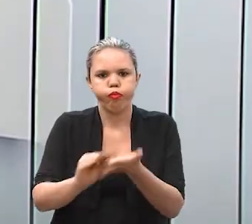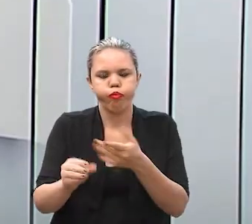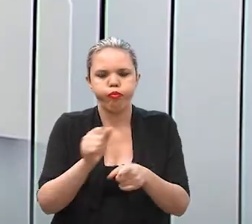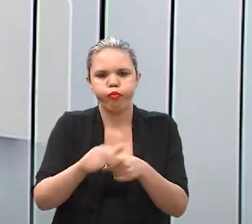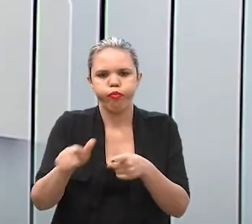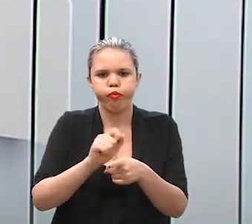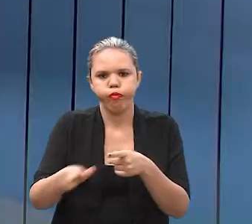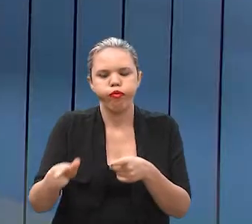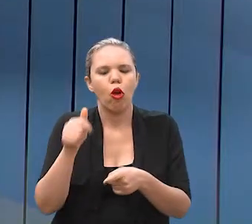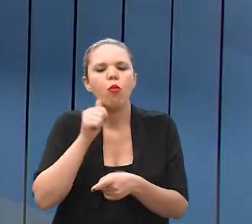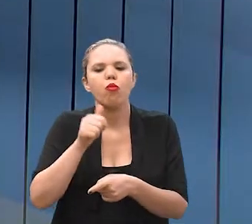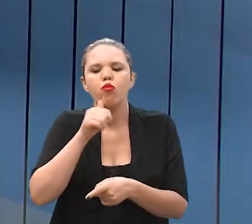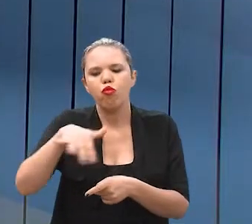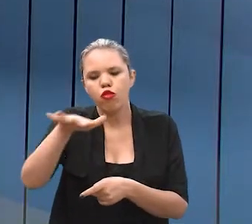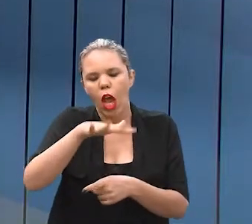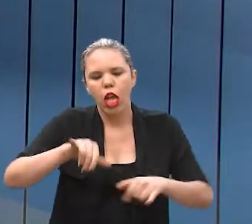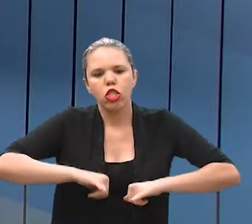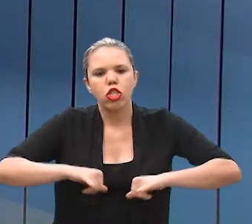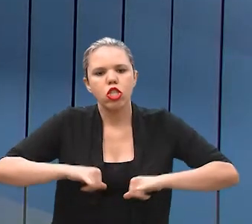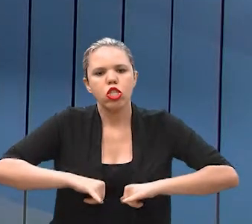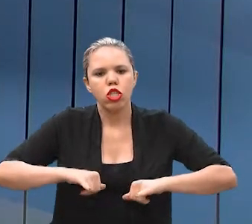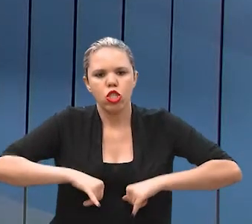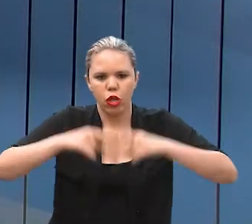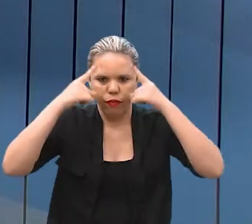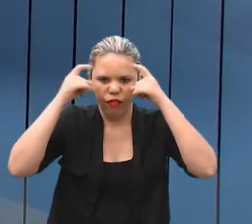às mulheres vítimas de violência doméstica?